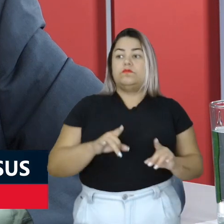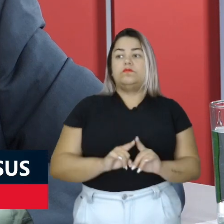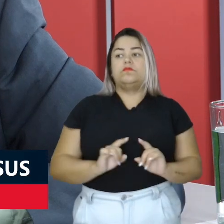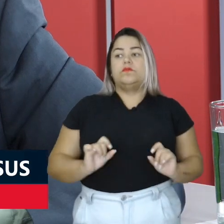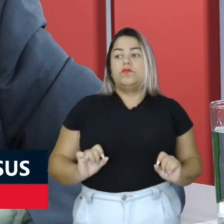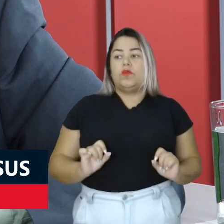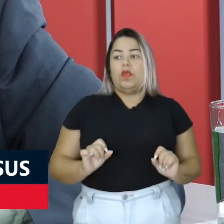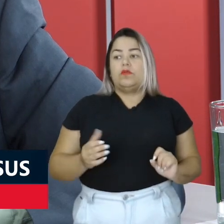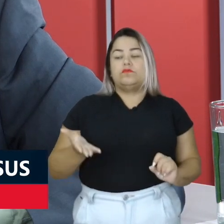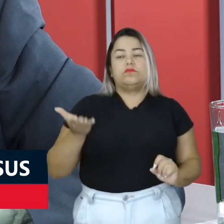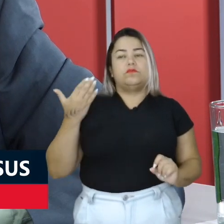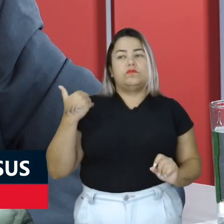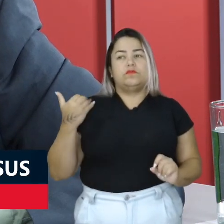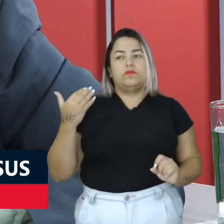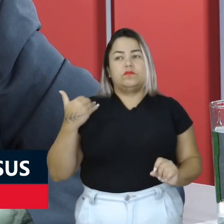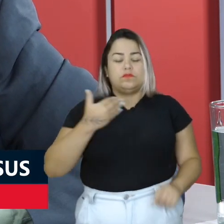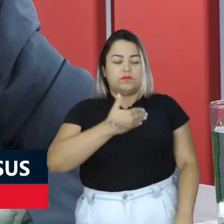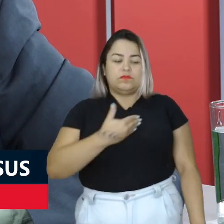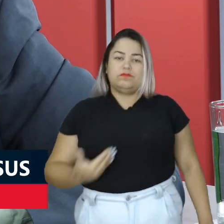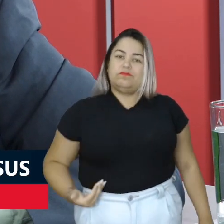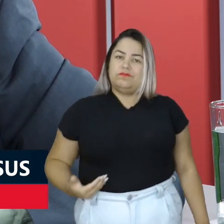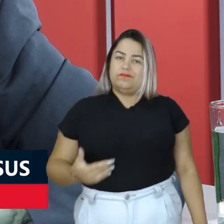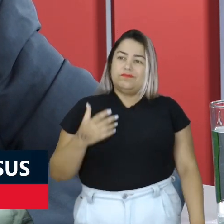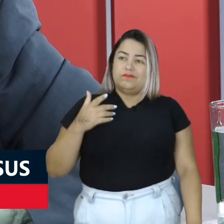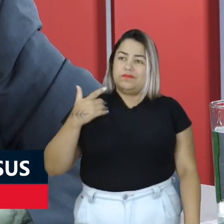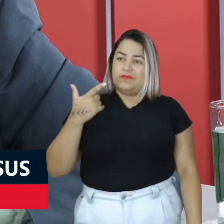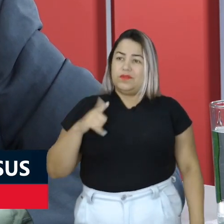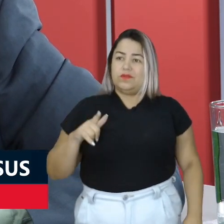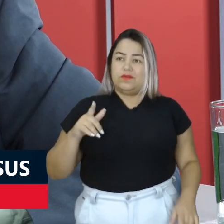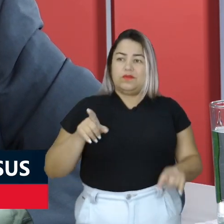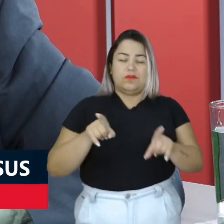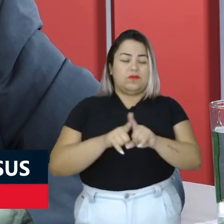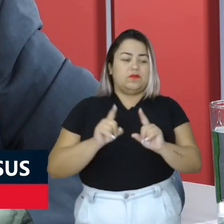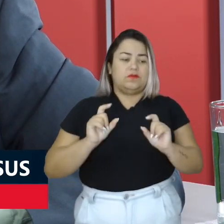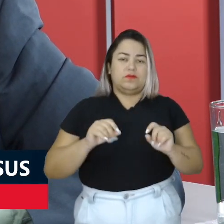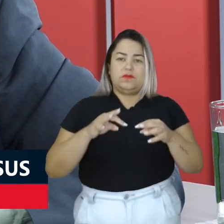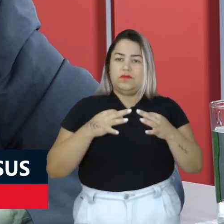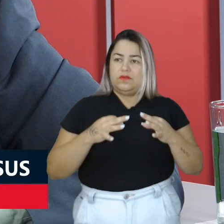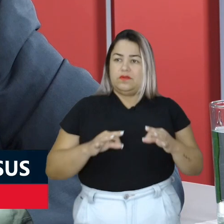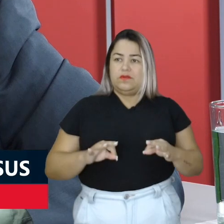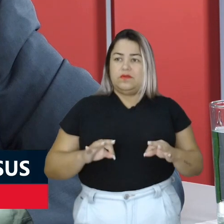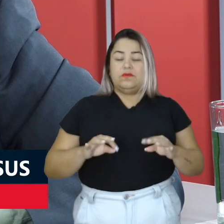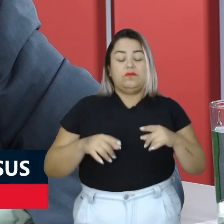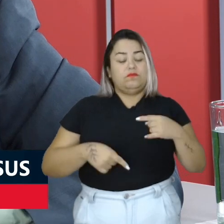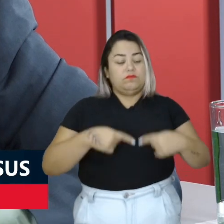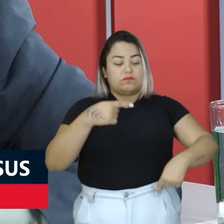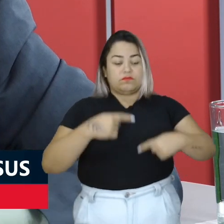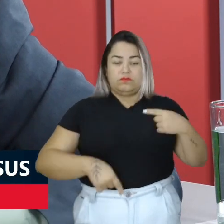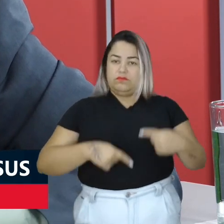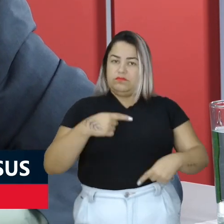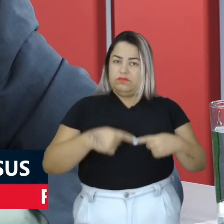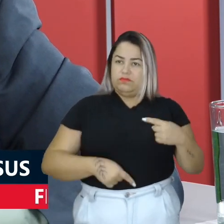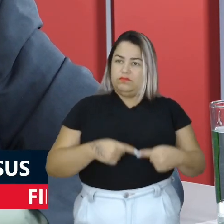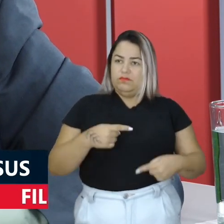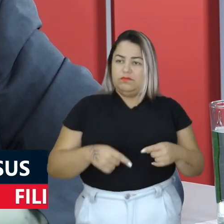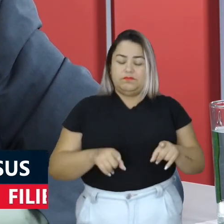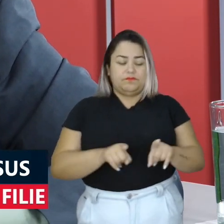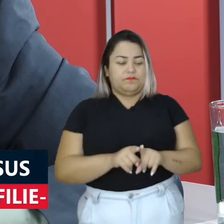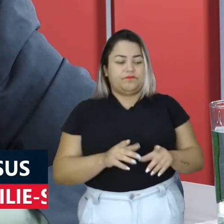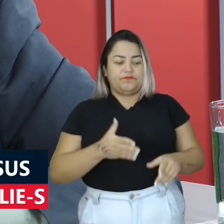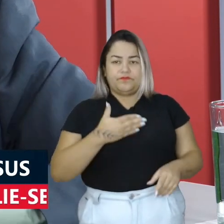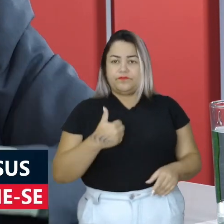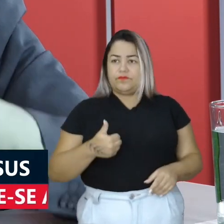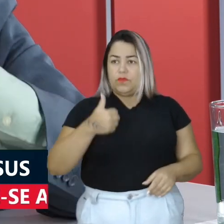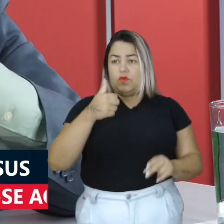durante o governo passado, não conseguia mais ser um farol nem técnico, nem político, nem coordenar o sistema de saúde, porque